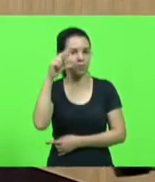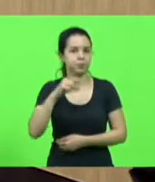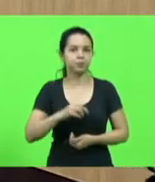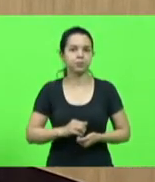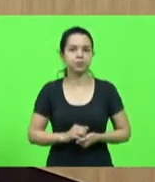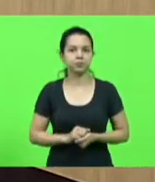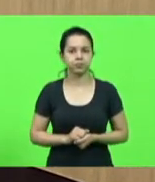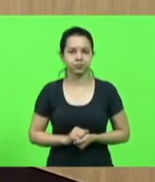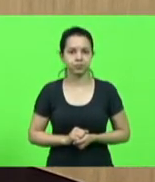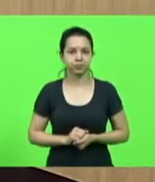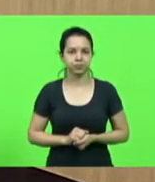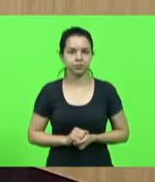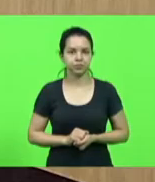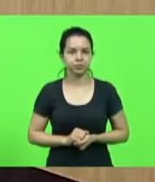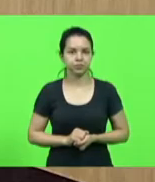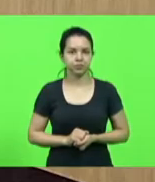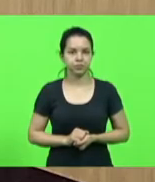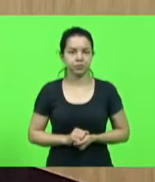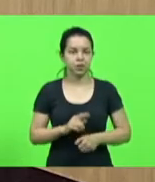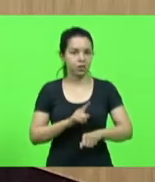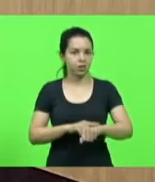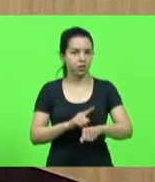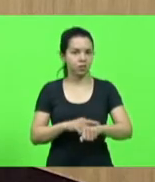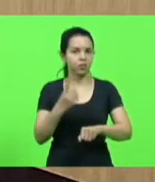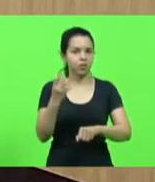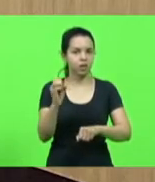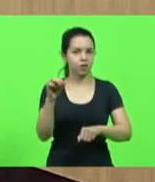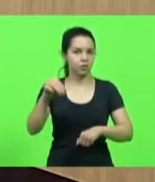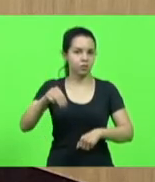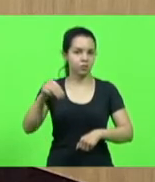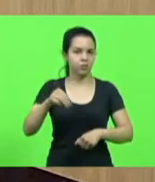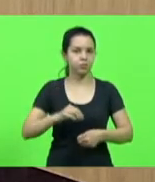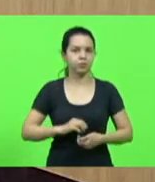Deputado Ricardo Alba, por 10 minutos, por gentileza.